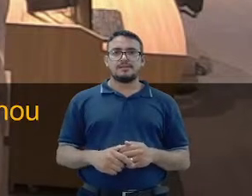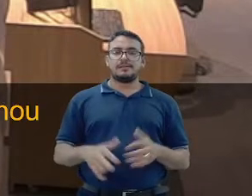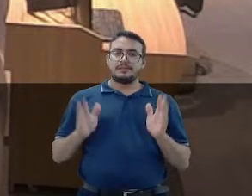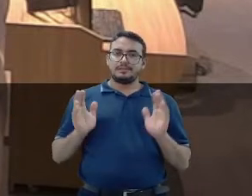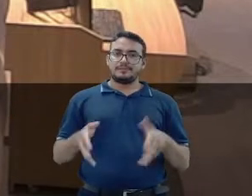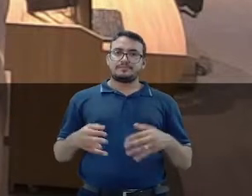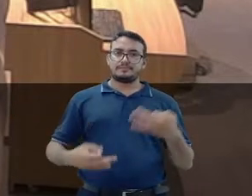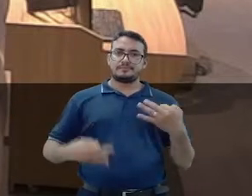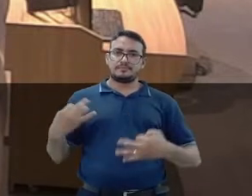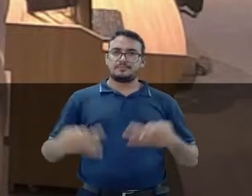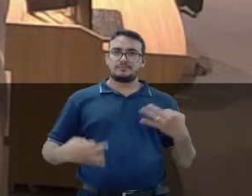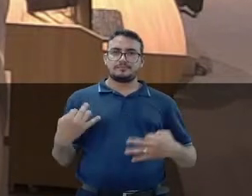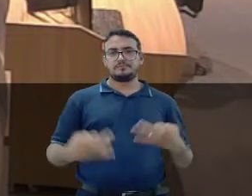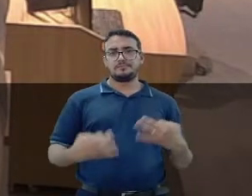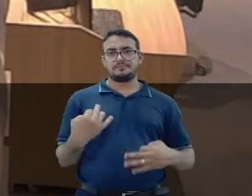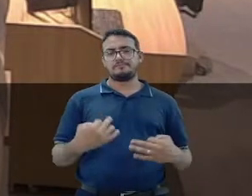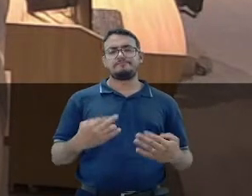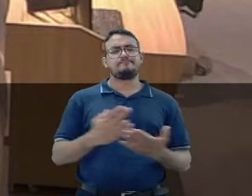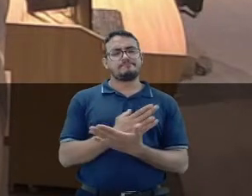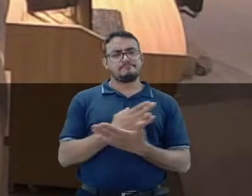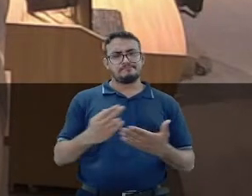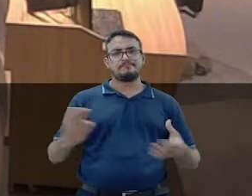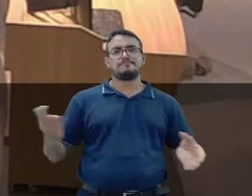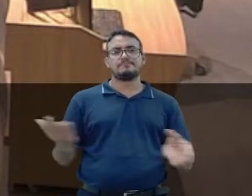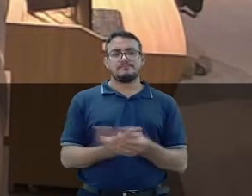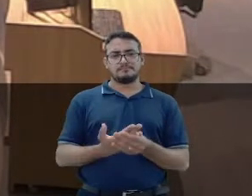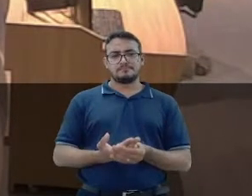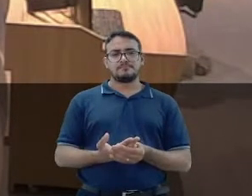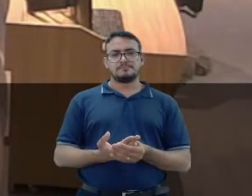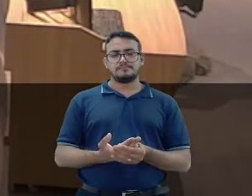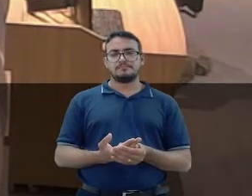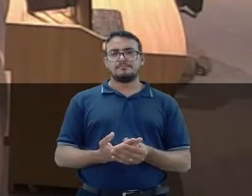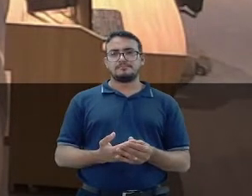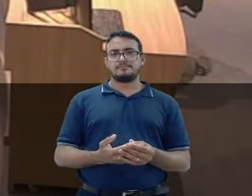julgamos algumas causas